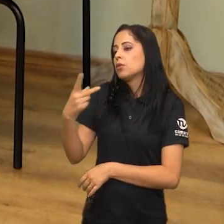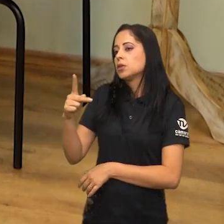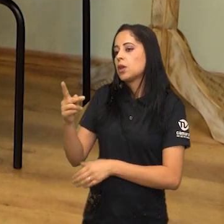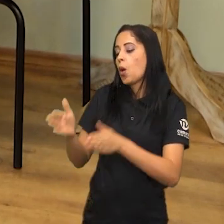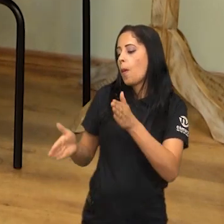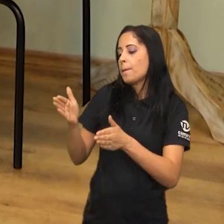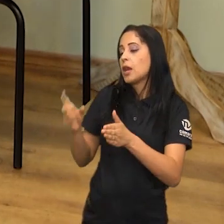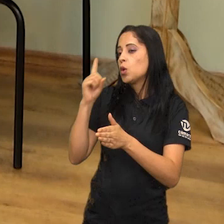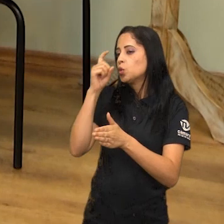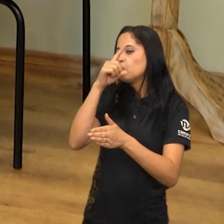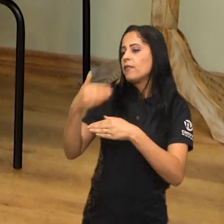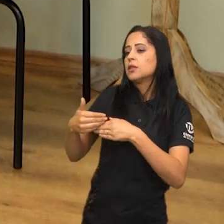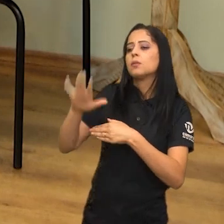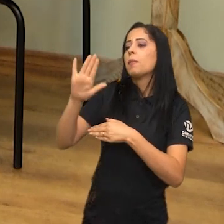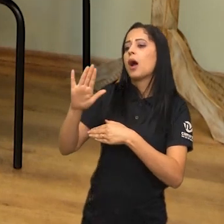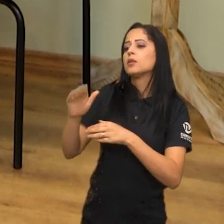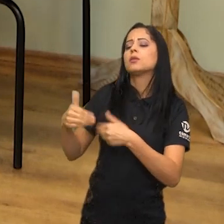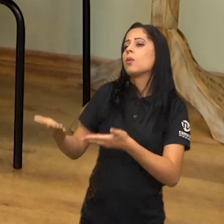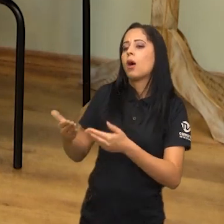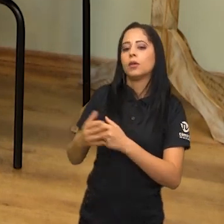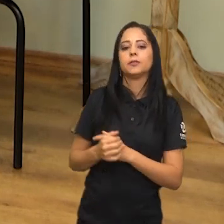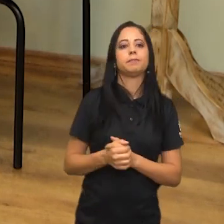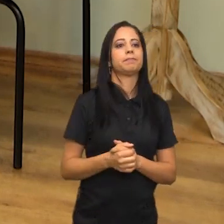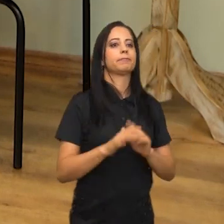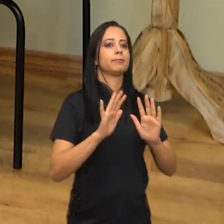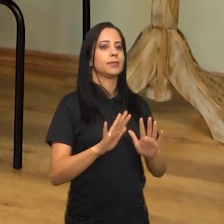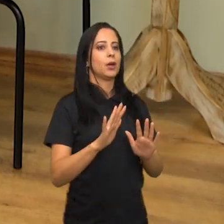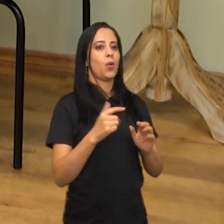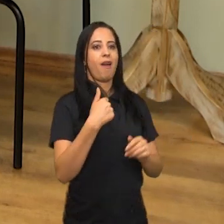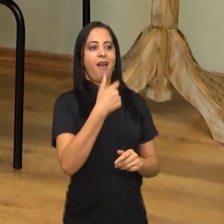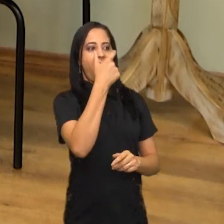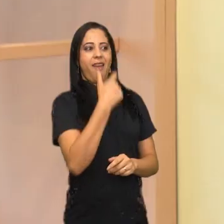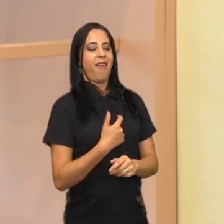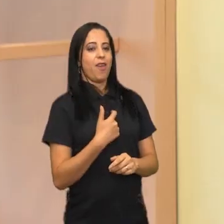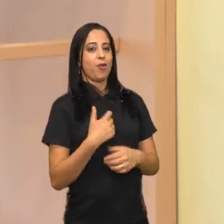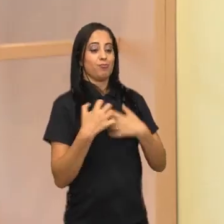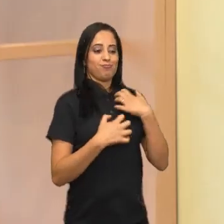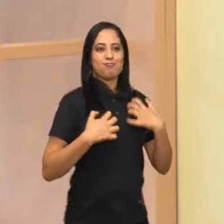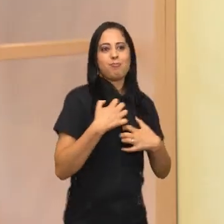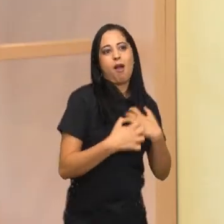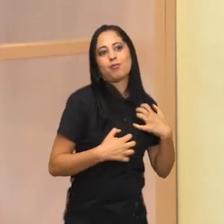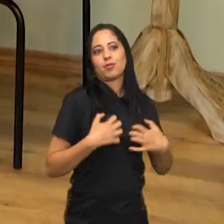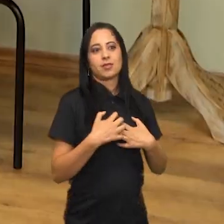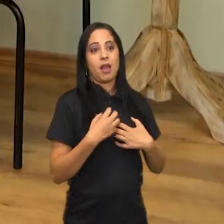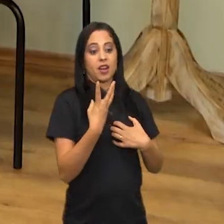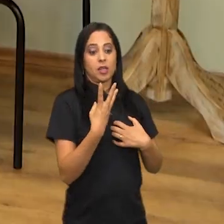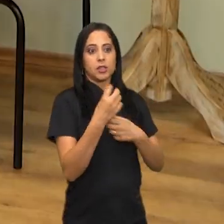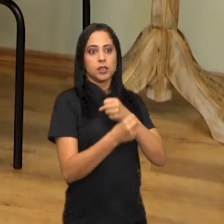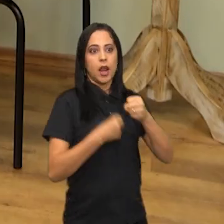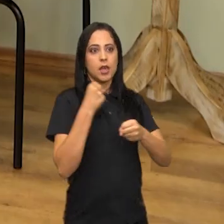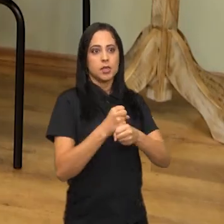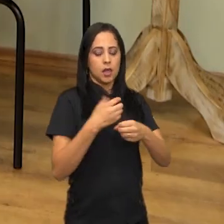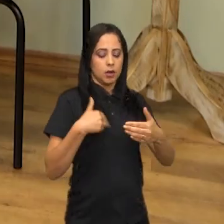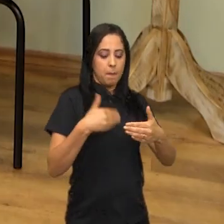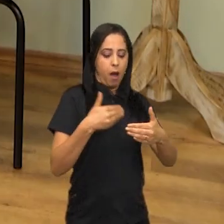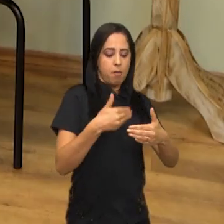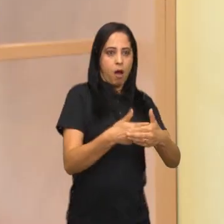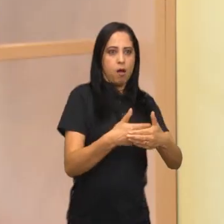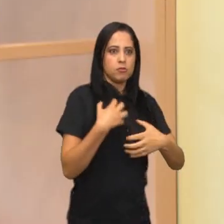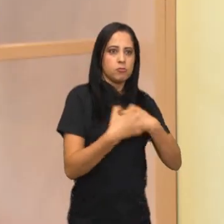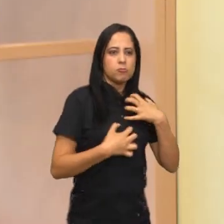quando você estava passando por esses problemas de saúde? Era eu não saber o que estava acontecendo comigo. Entendi. Eu fiquei 3 anos levando essa menopausa na